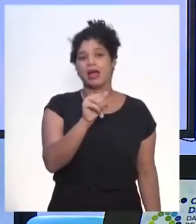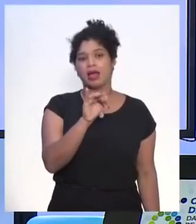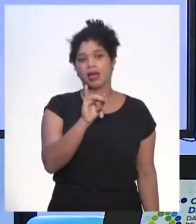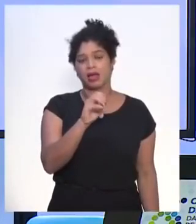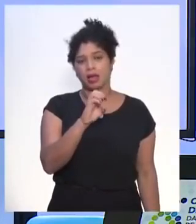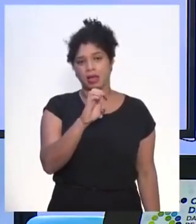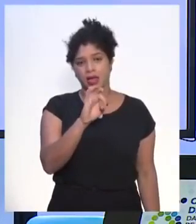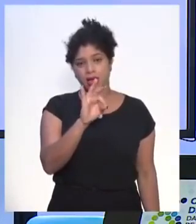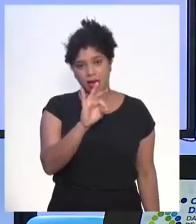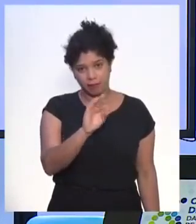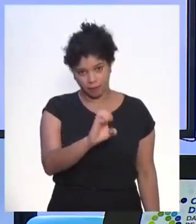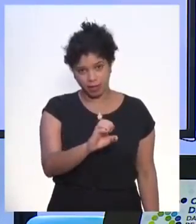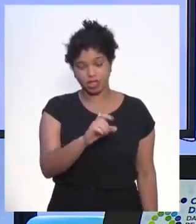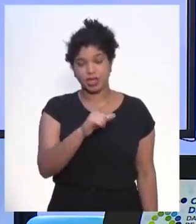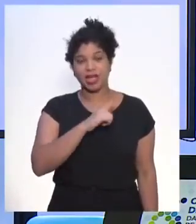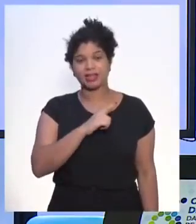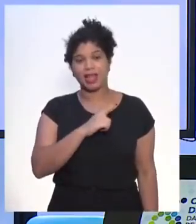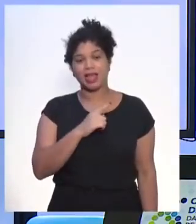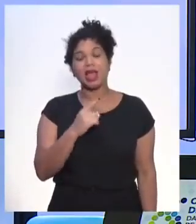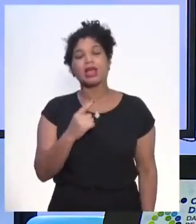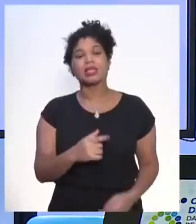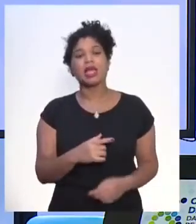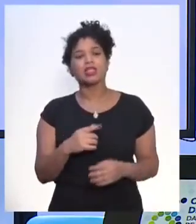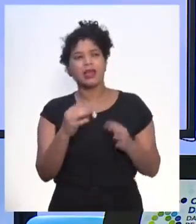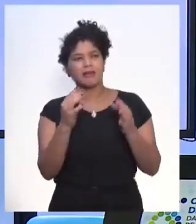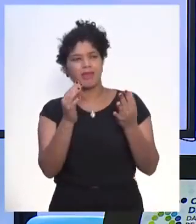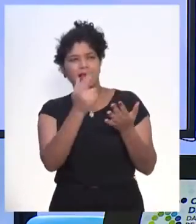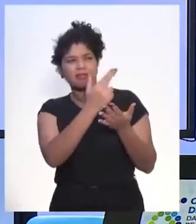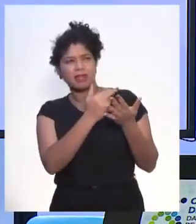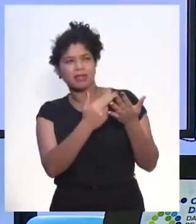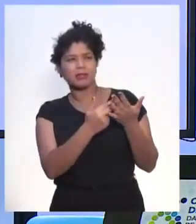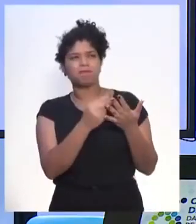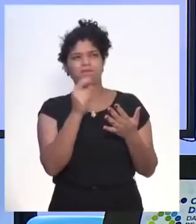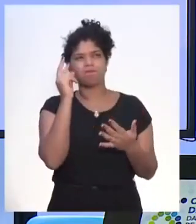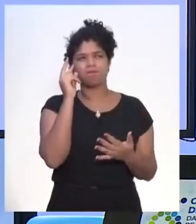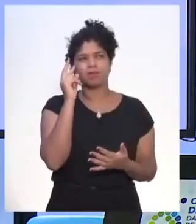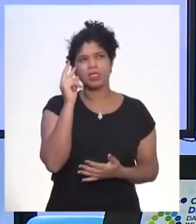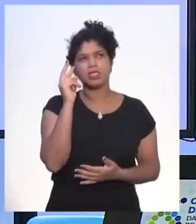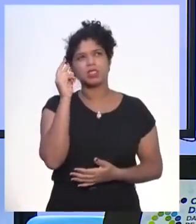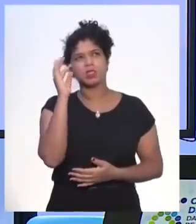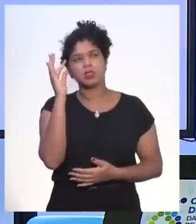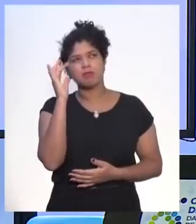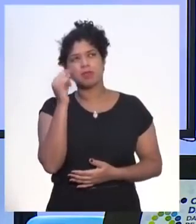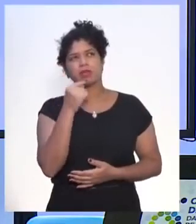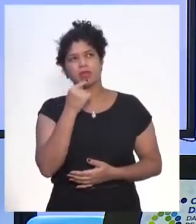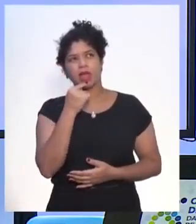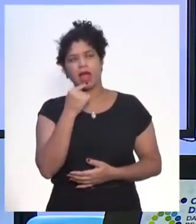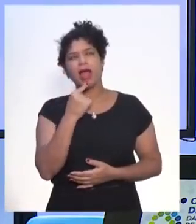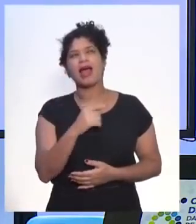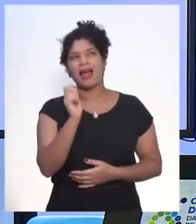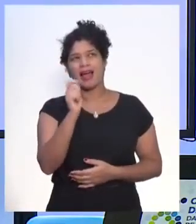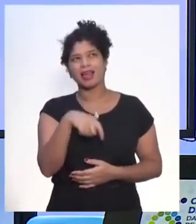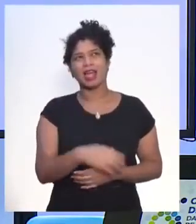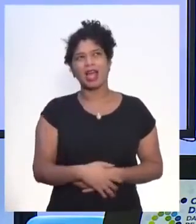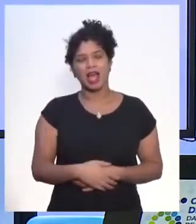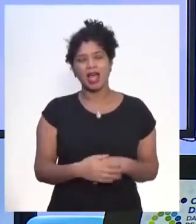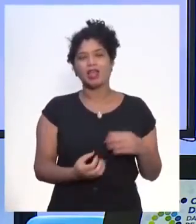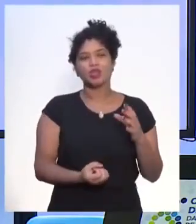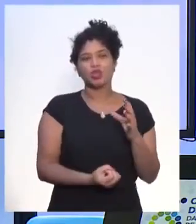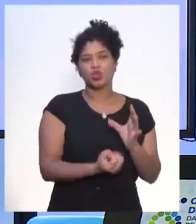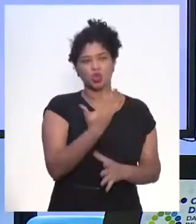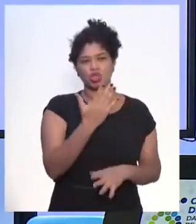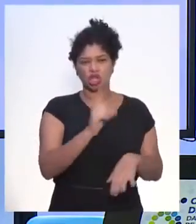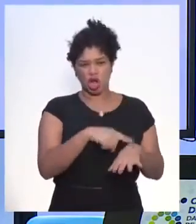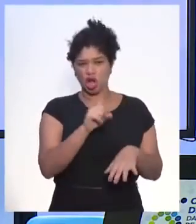relação à pichação, é essa questão estética, né? Ele é todo pensado, né? Não é uma obra que surge do nada. Geralmente, o